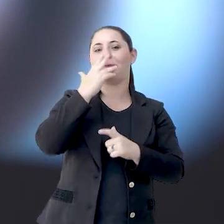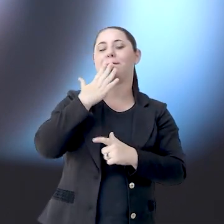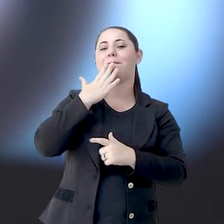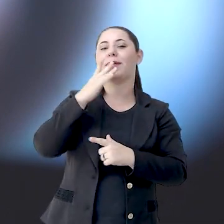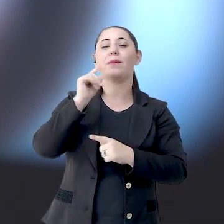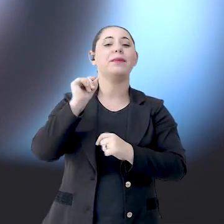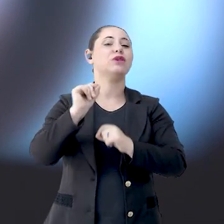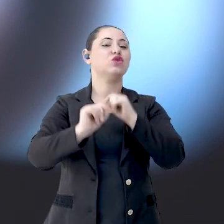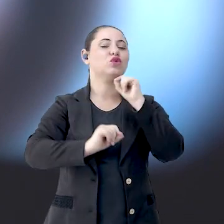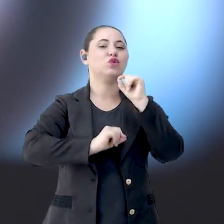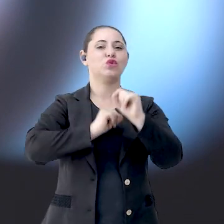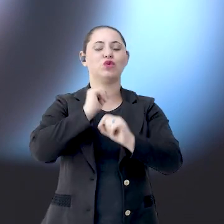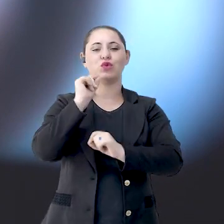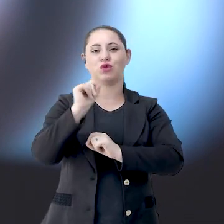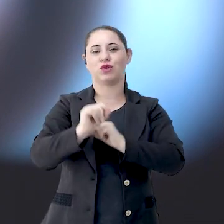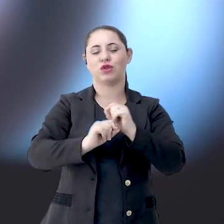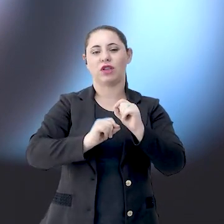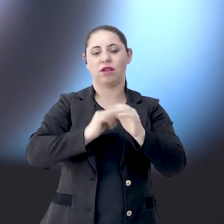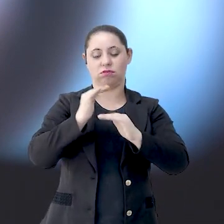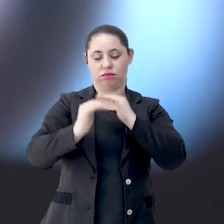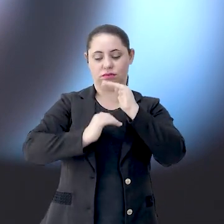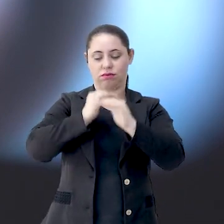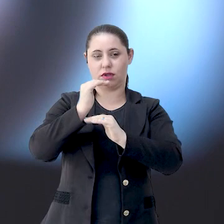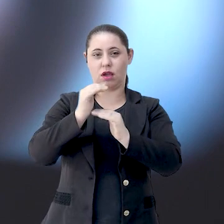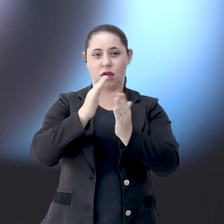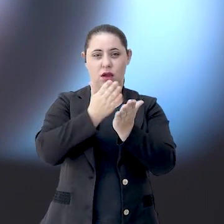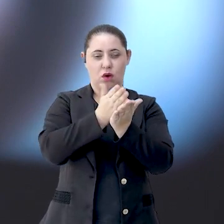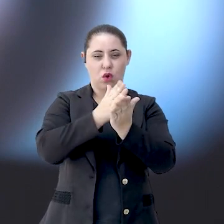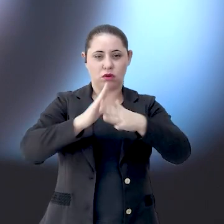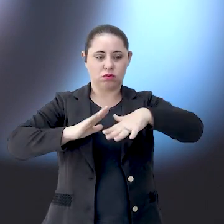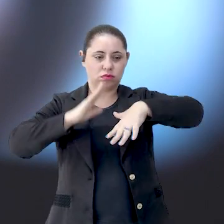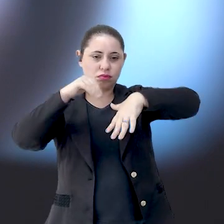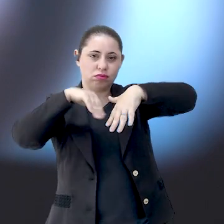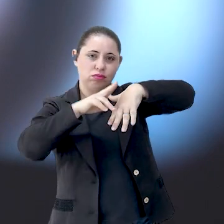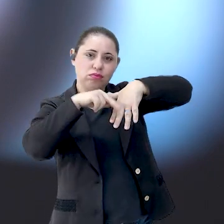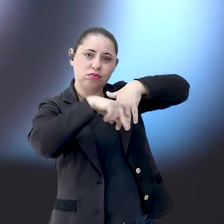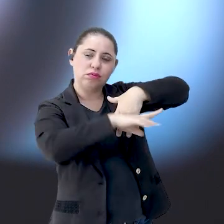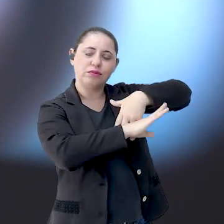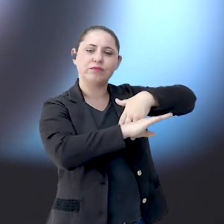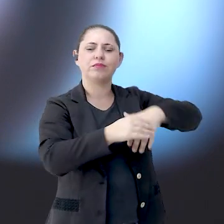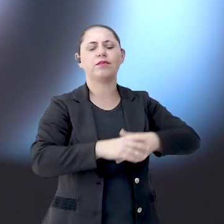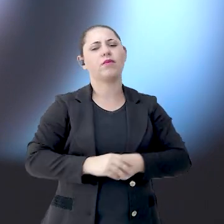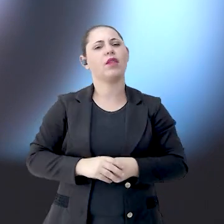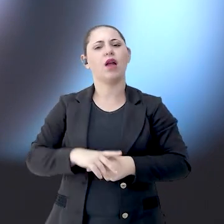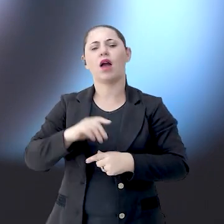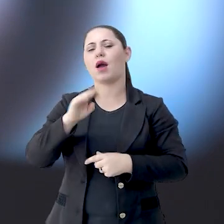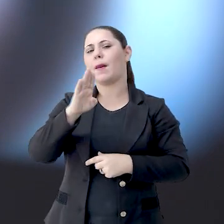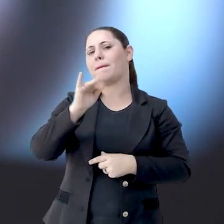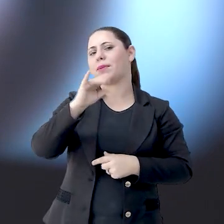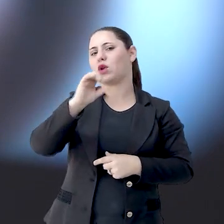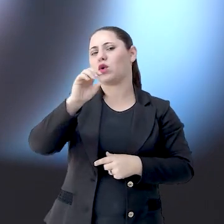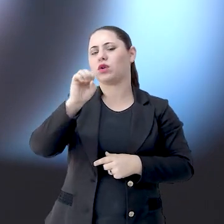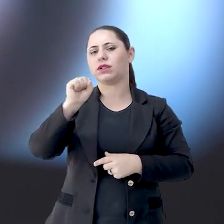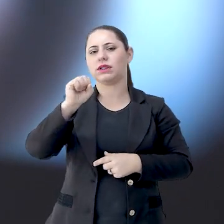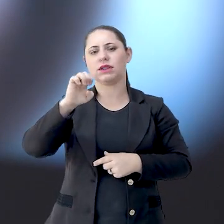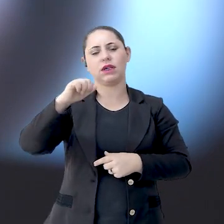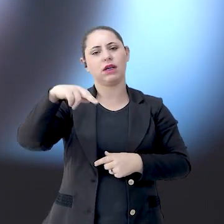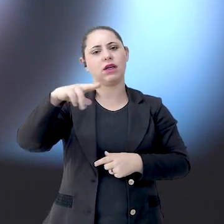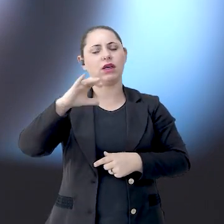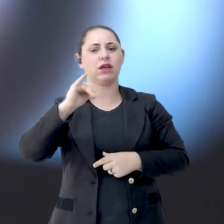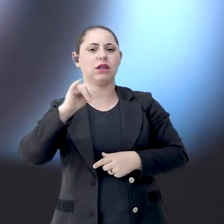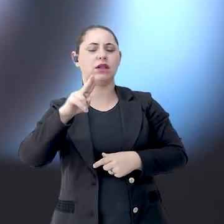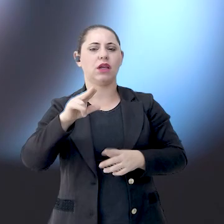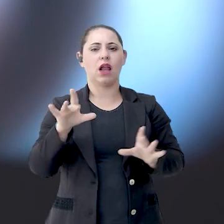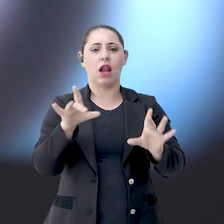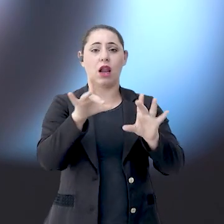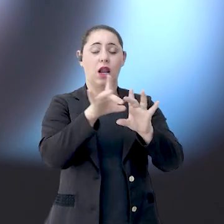sendo concretizada é interligar o litoral brasileiro ao litoral chileno, reduzindo custos com